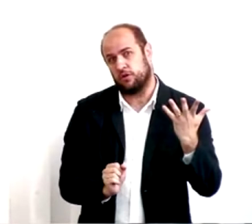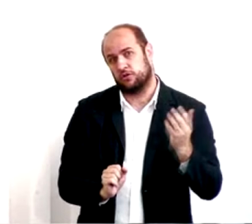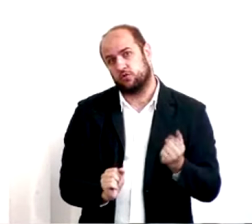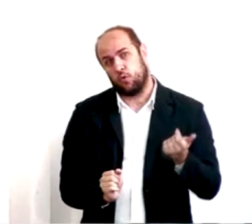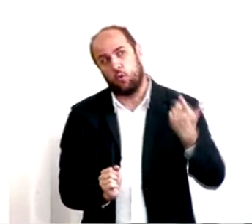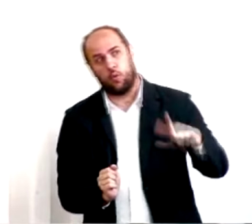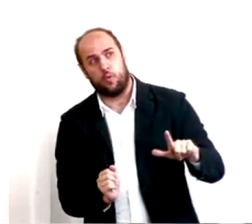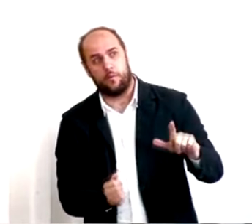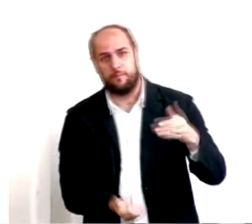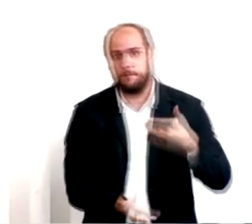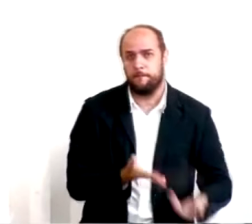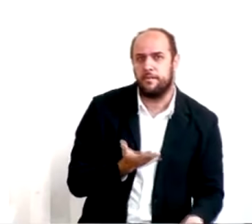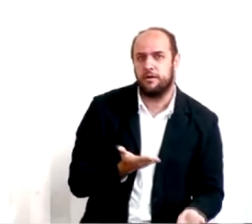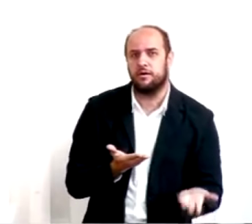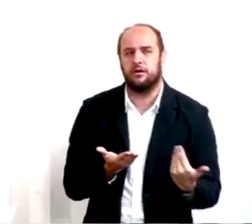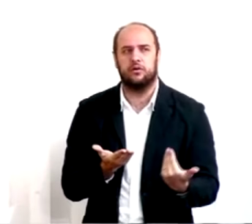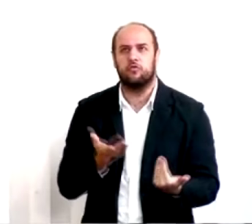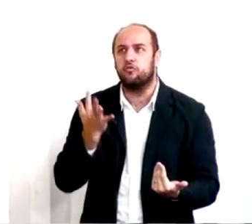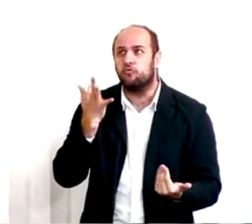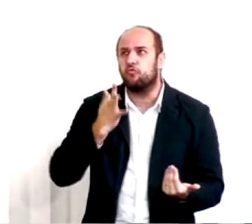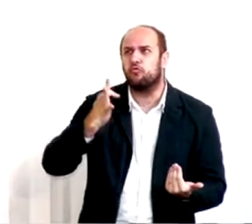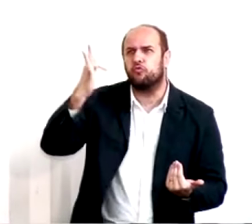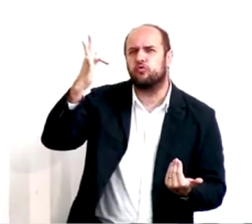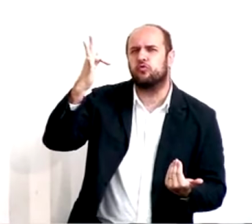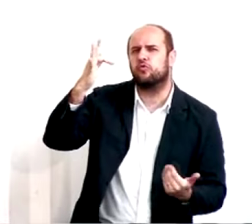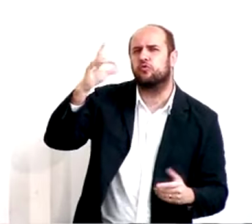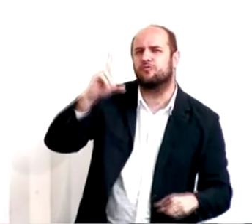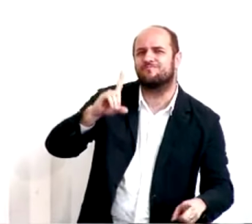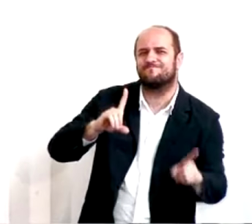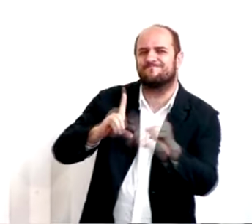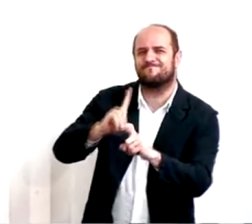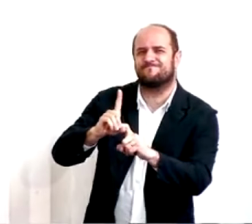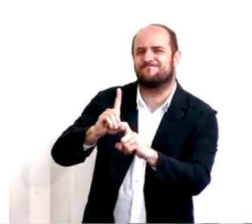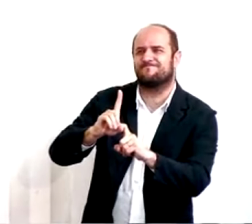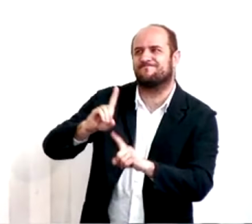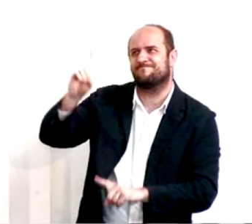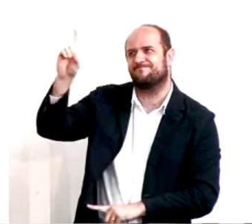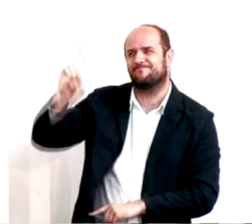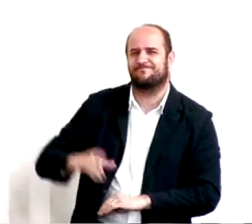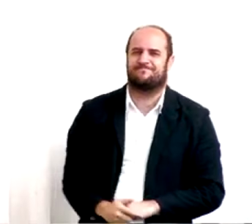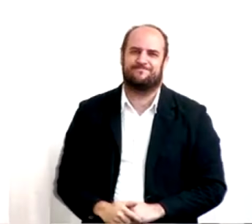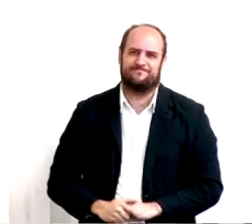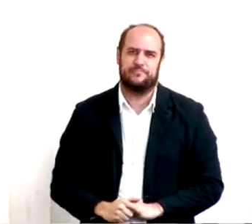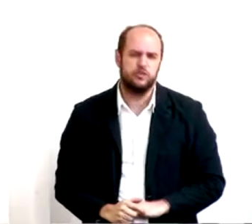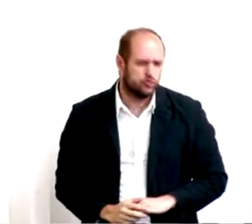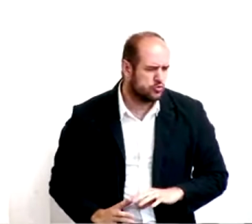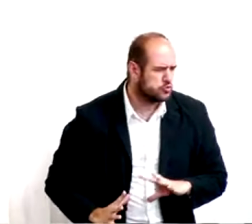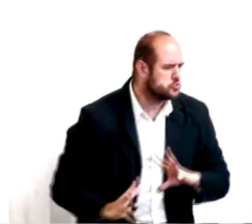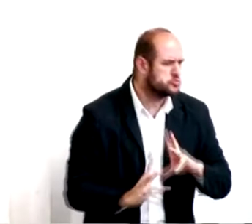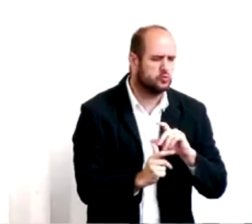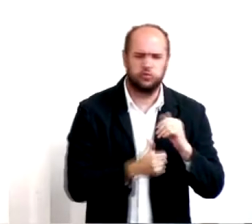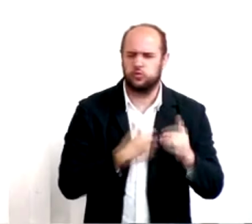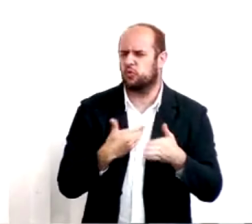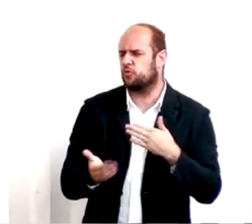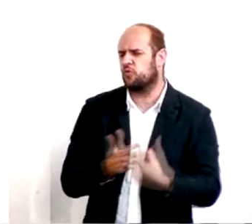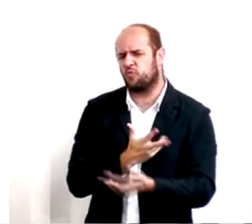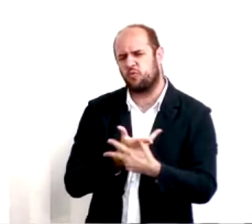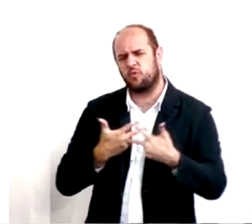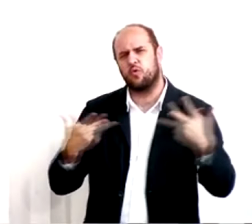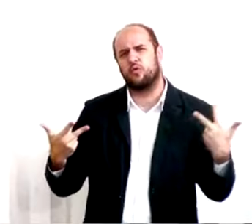não se concretizam o nosso futuro depende do Senhor meus irmãos por tudo e por qualquer